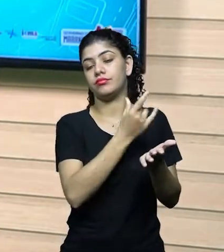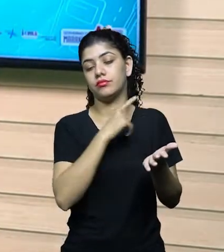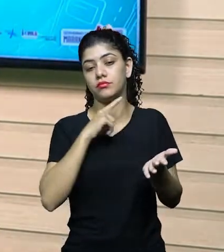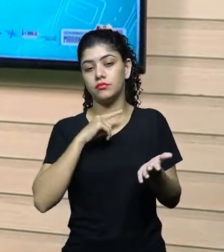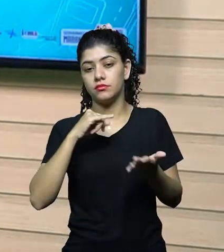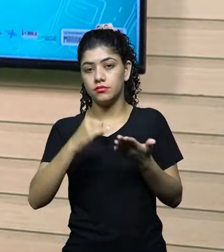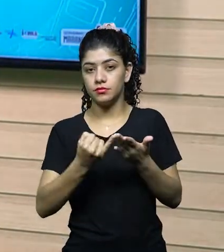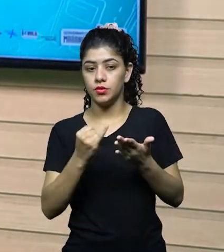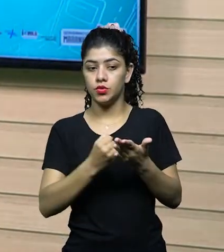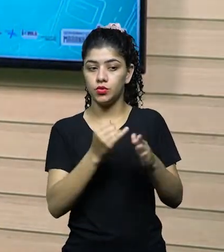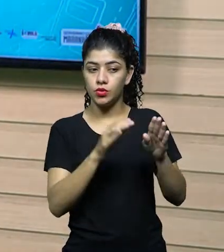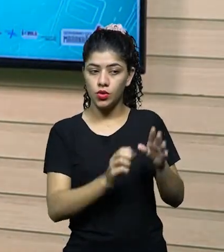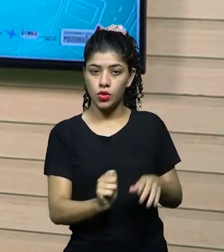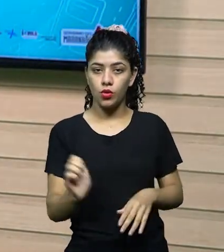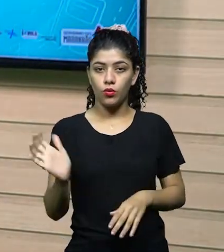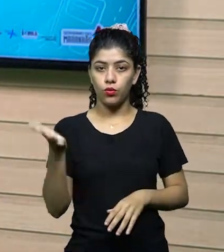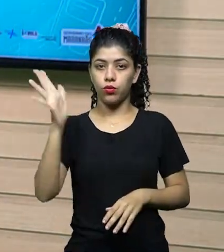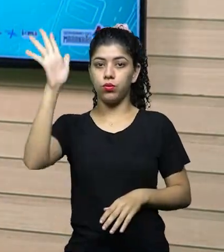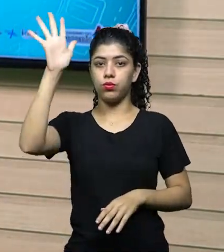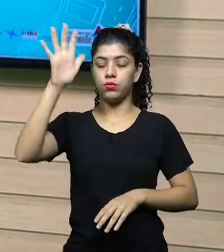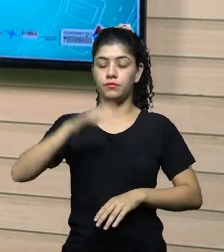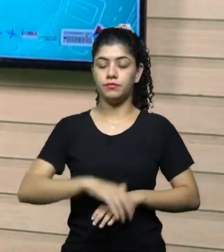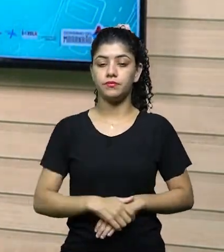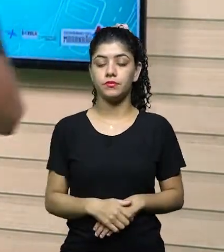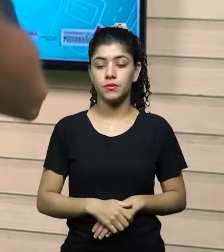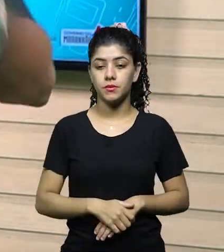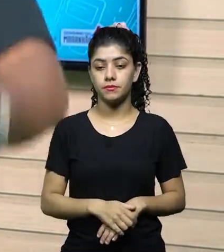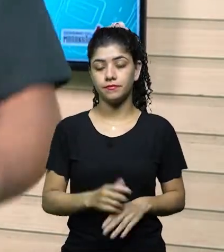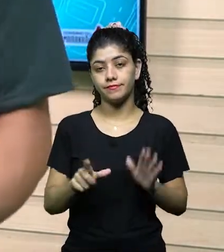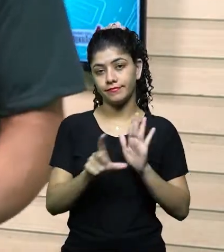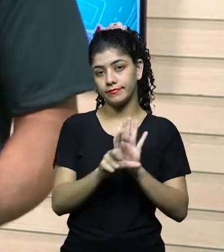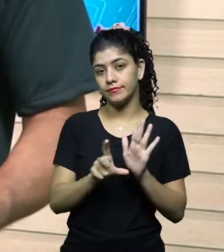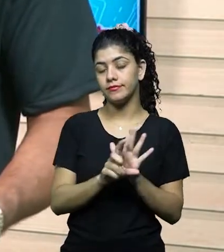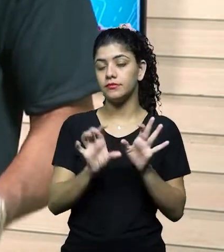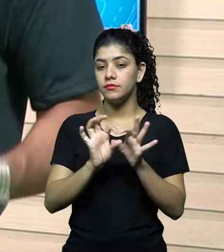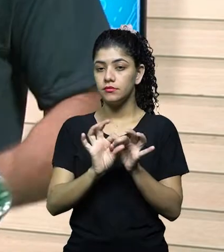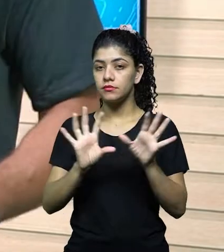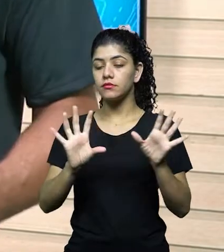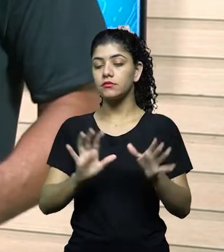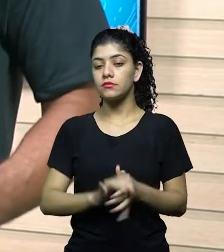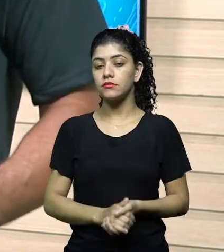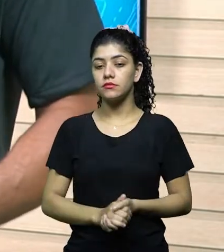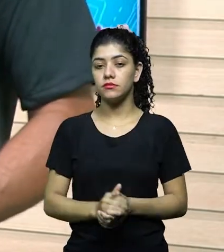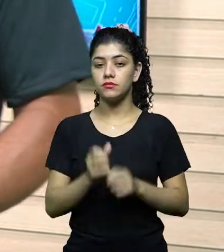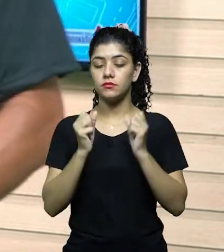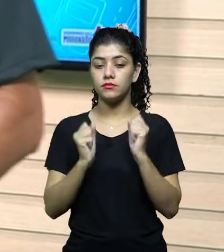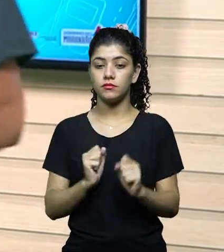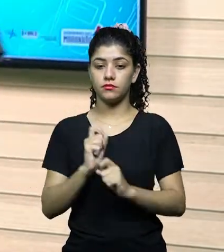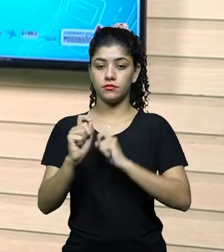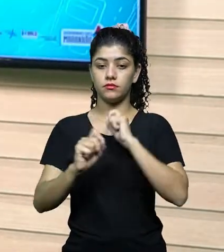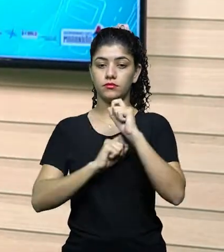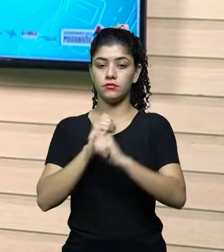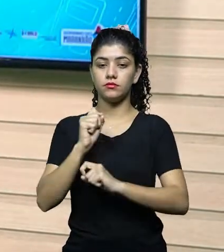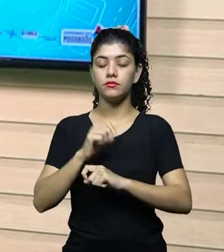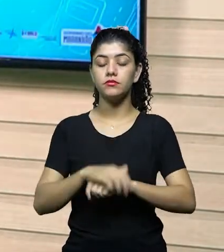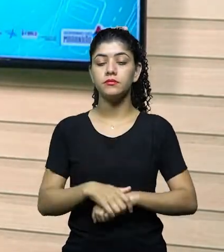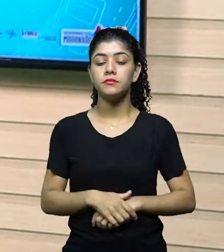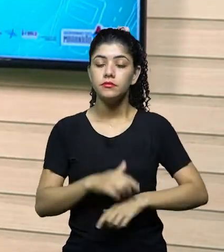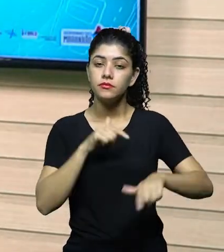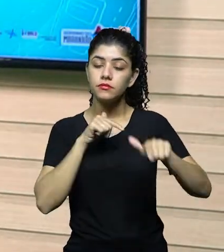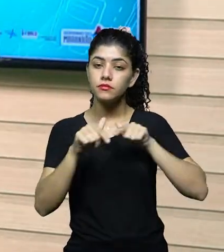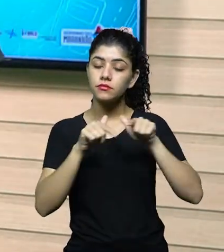juros maior do que o que é praticado pelo mercado ou o que a lei permite, né? Ela pode acabar contratando